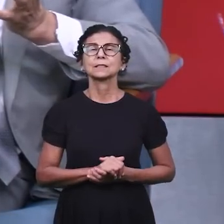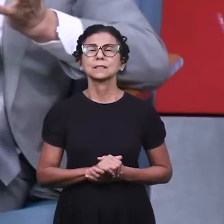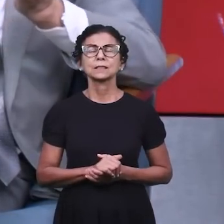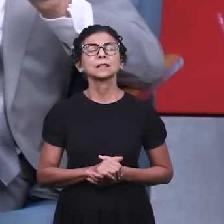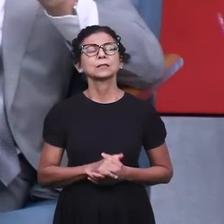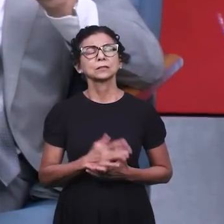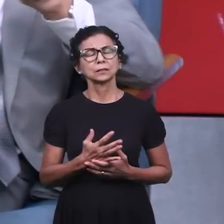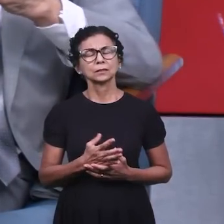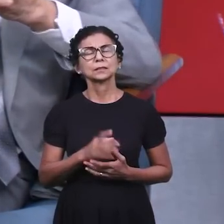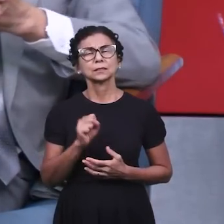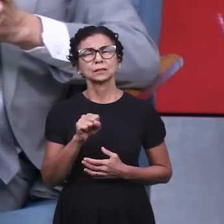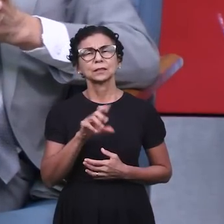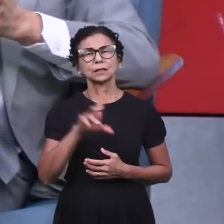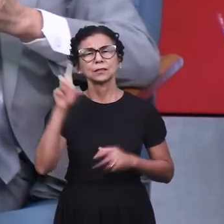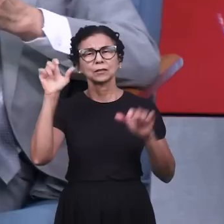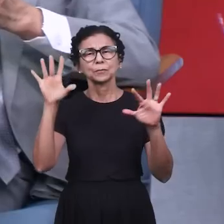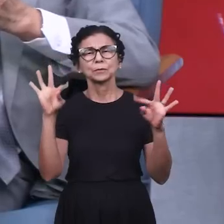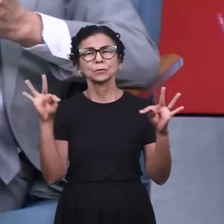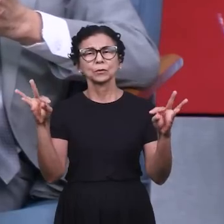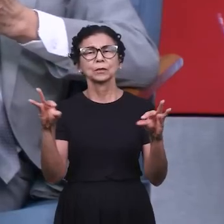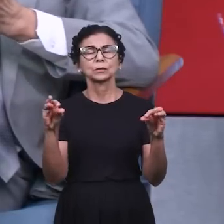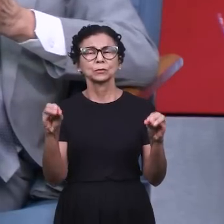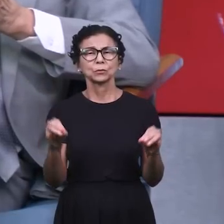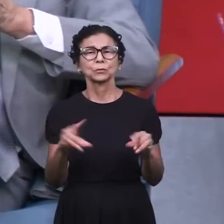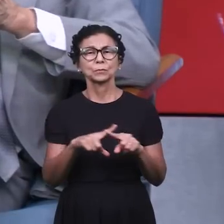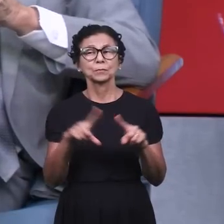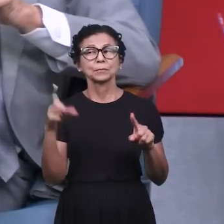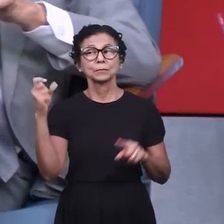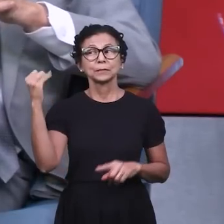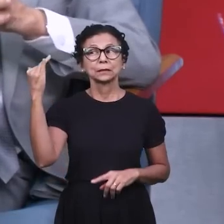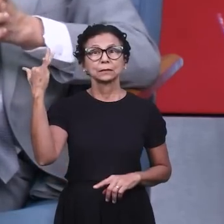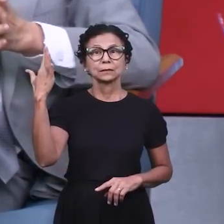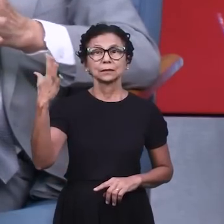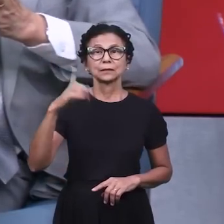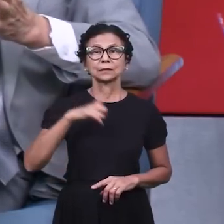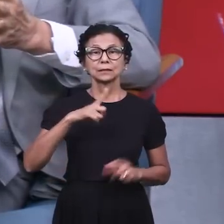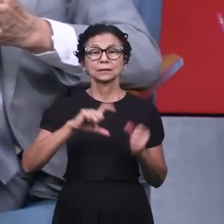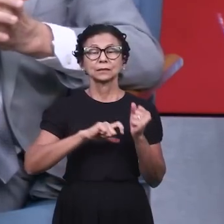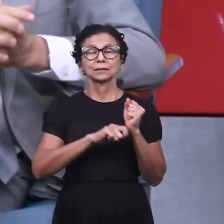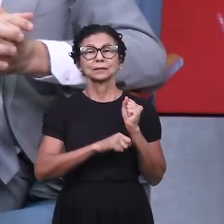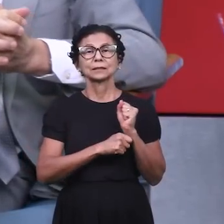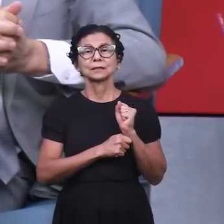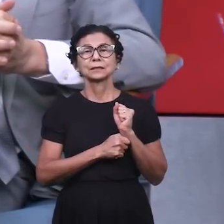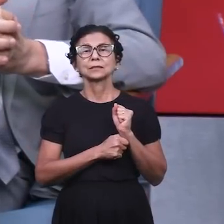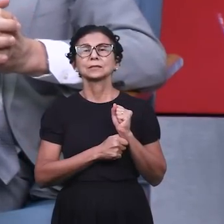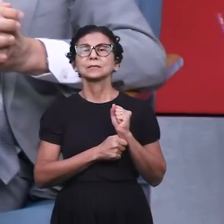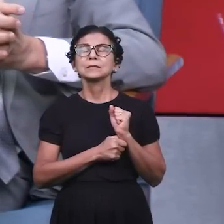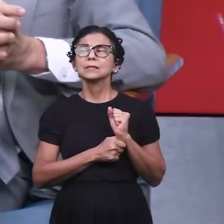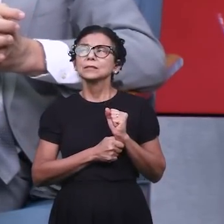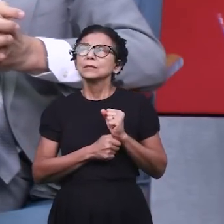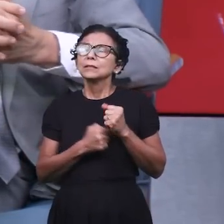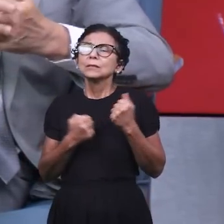fortalecidos. É claro que o Senhor abençoa a todos, mas o culto da madrugada, ele tem um segredo.